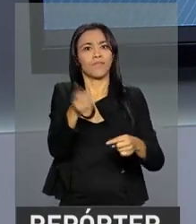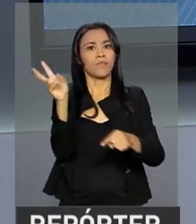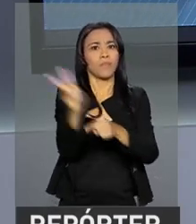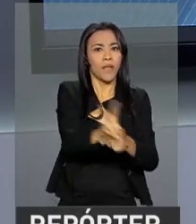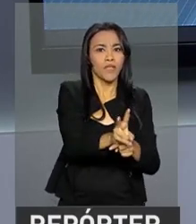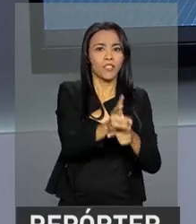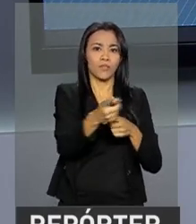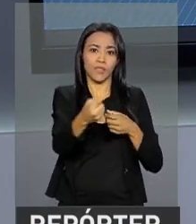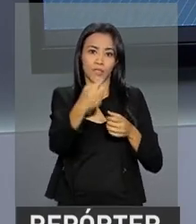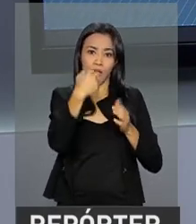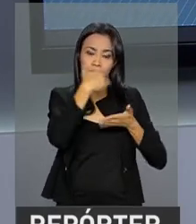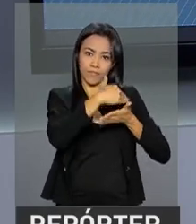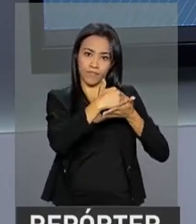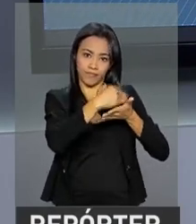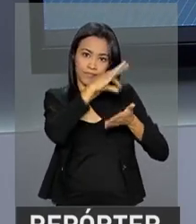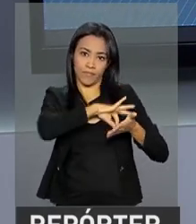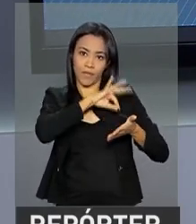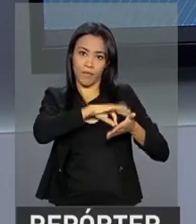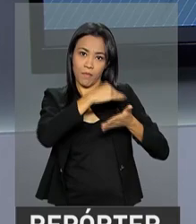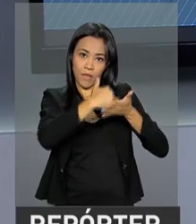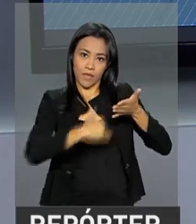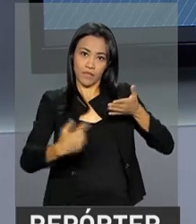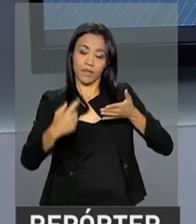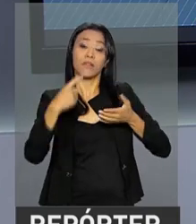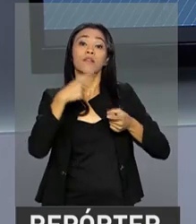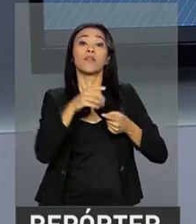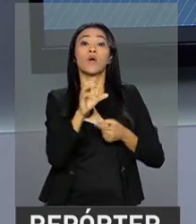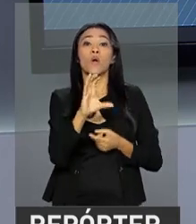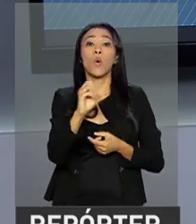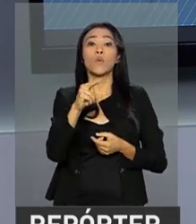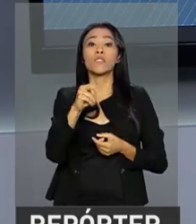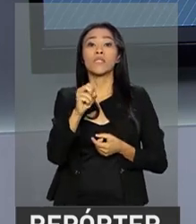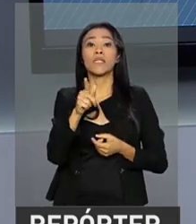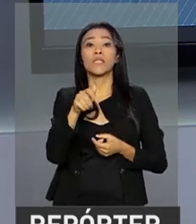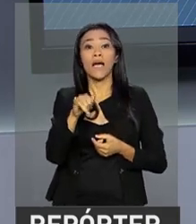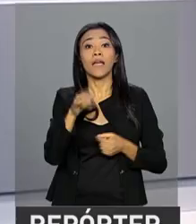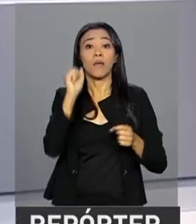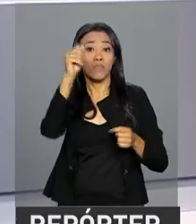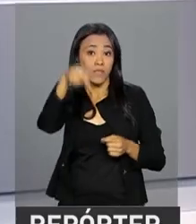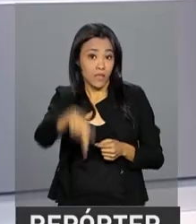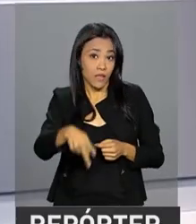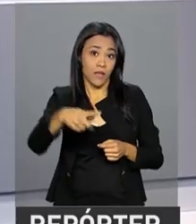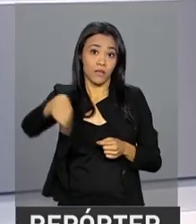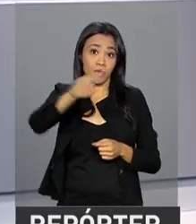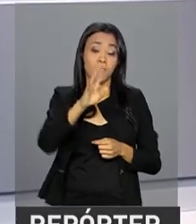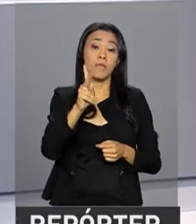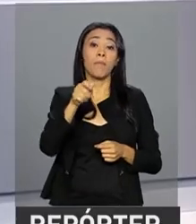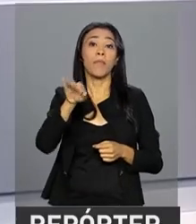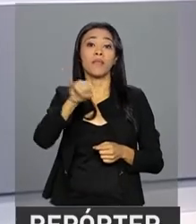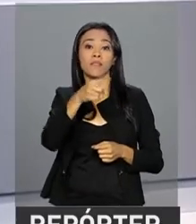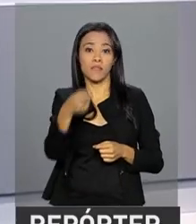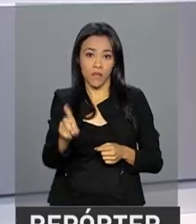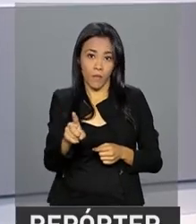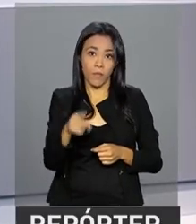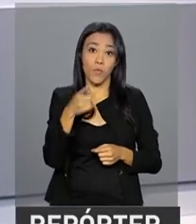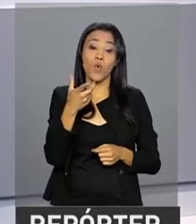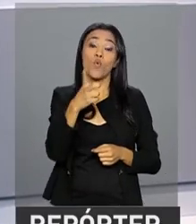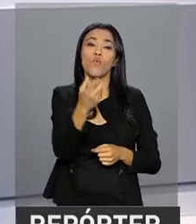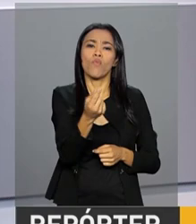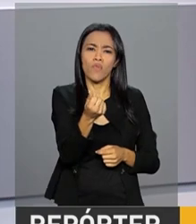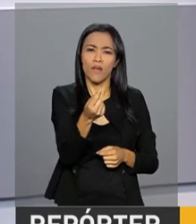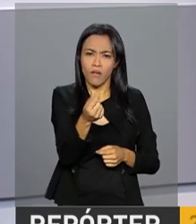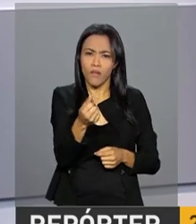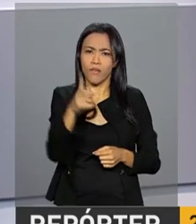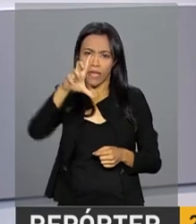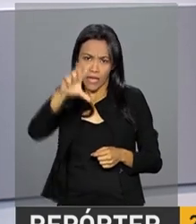para servidores públicos federais aposentados e pensionistas para servidores a taxa vai cair de